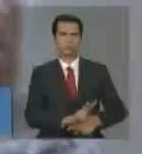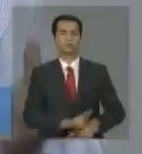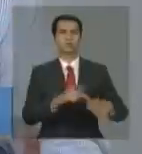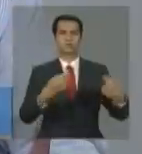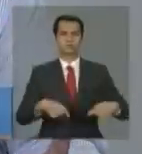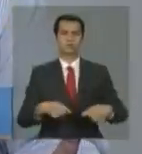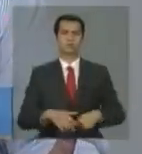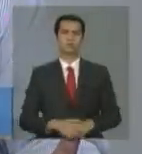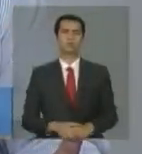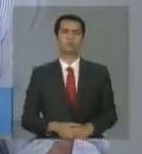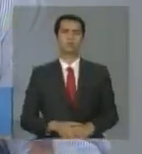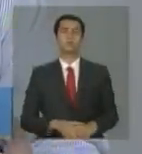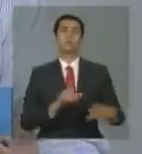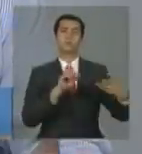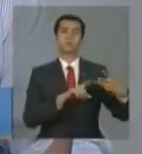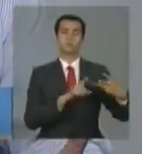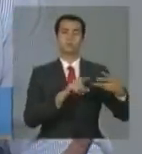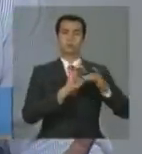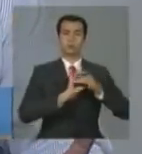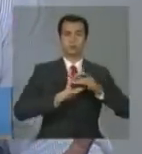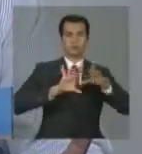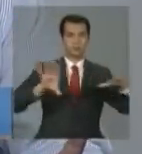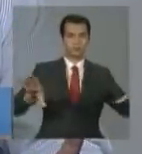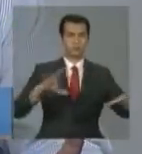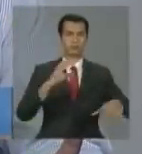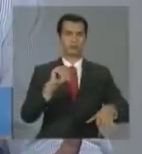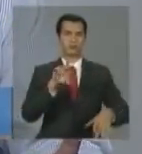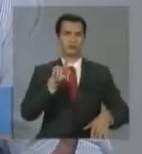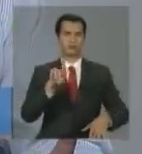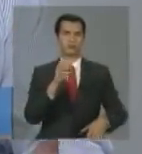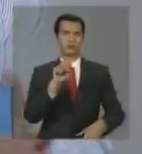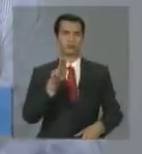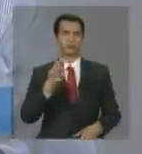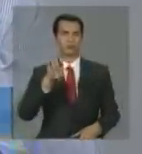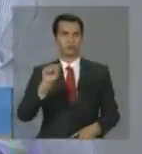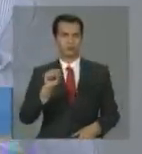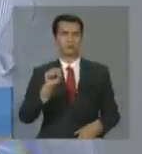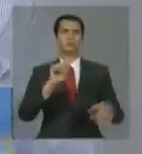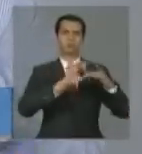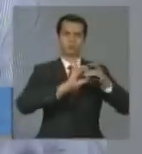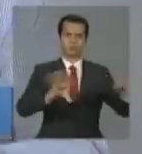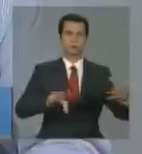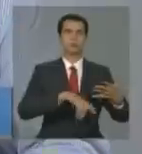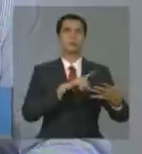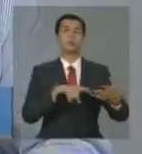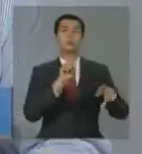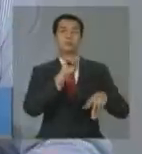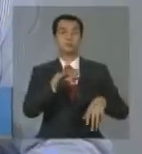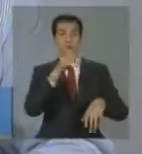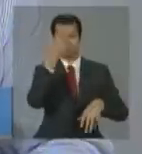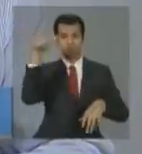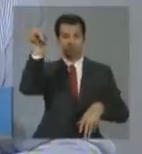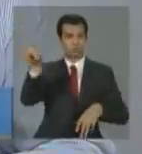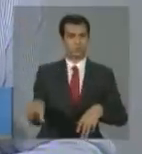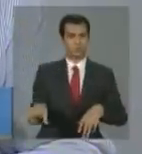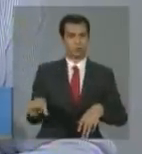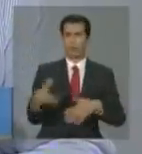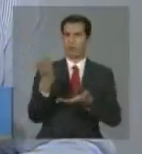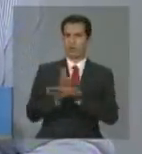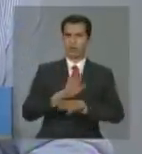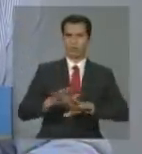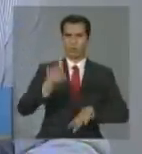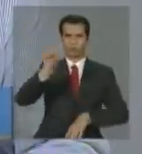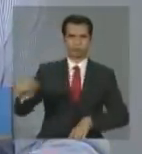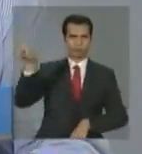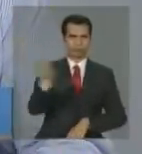Ele deve proceder à atualização do sistema, especialmente do CadSUS. E no caso do cancelamento do acesso, no caso de um usuário que não vai acessar